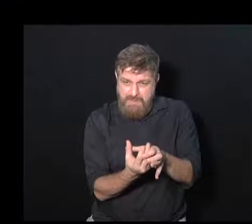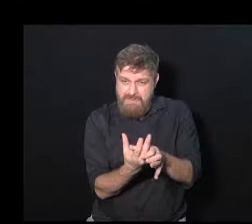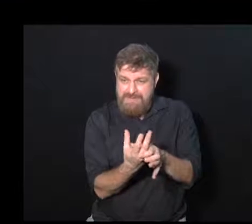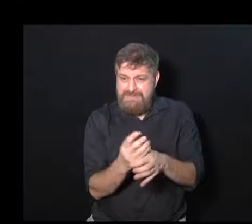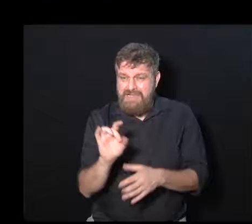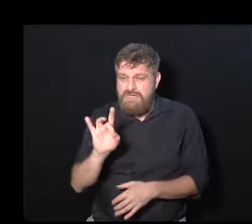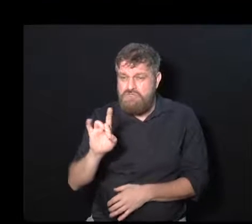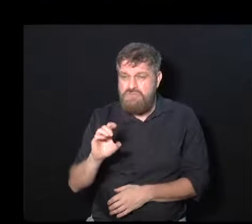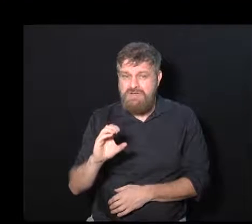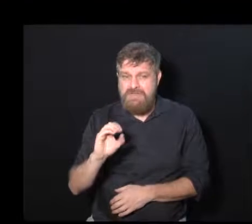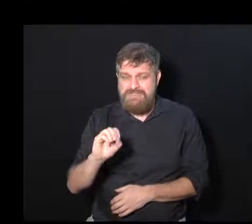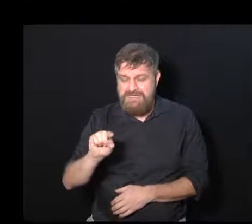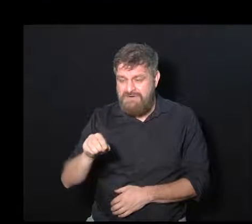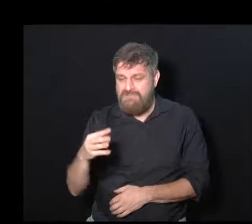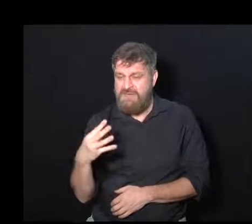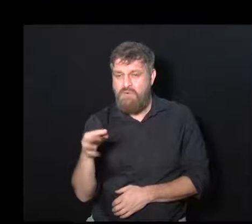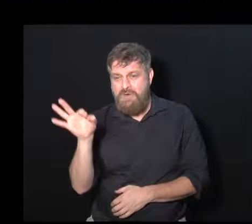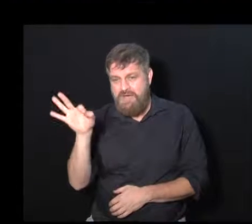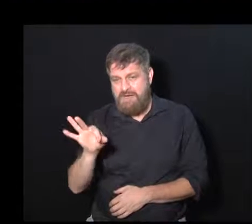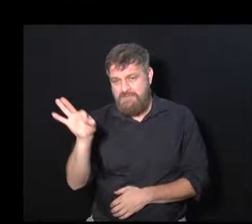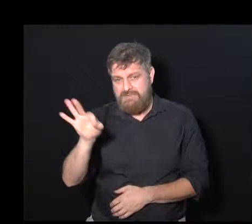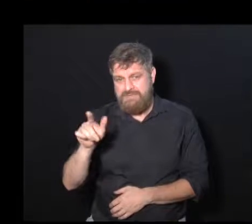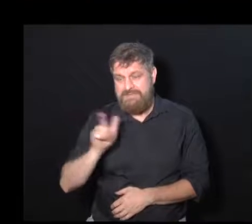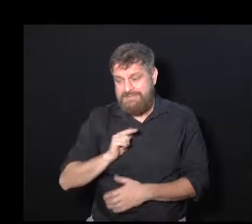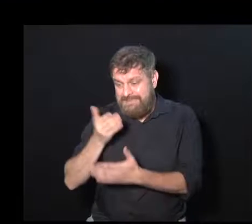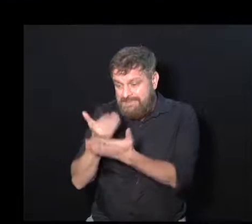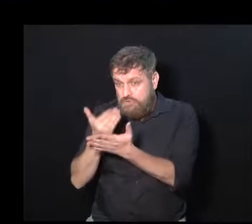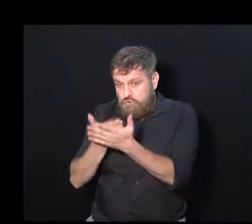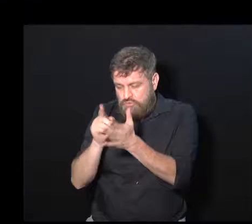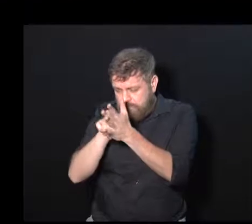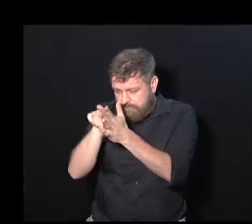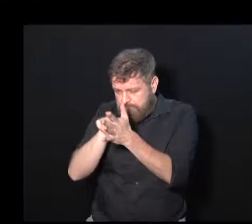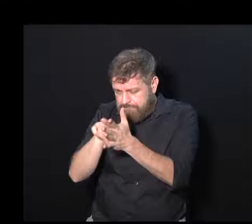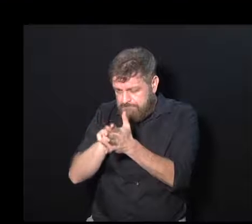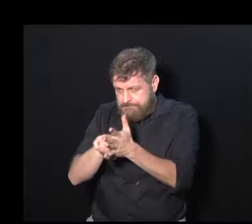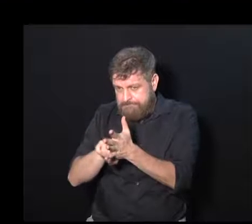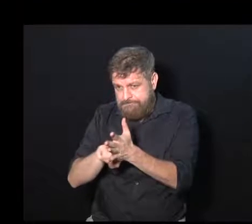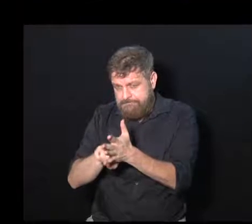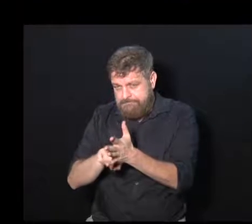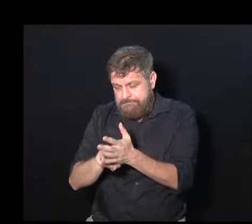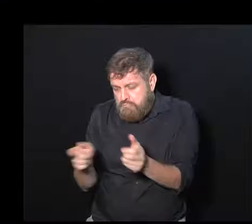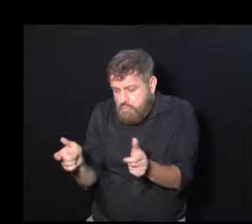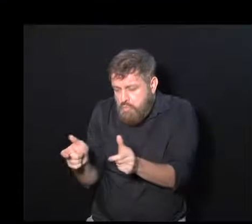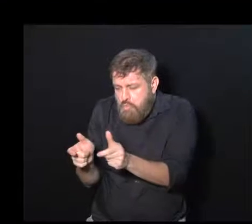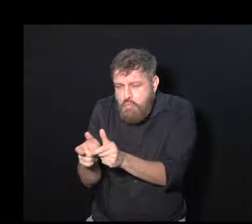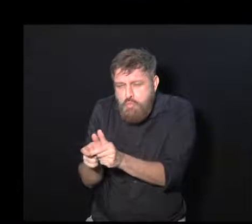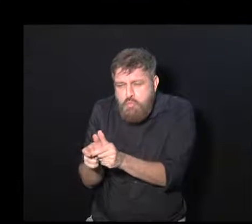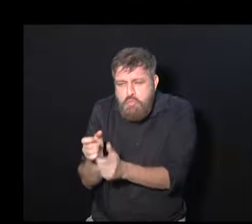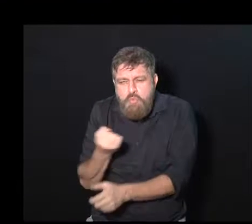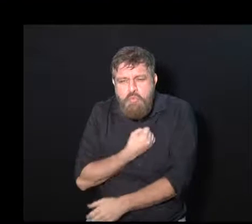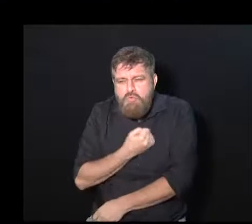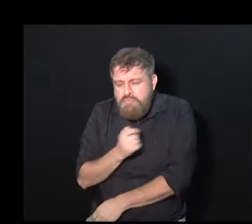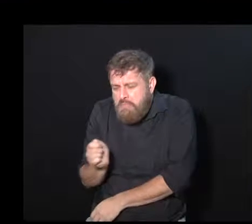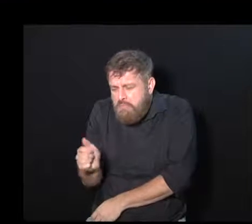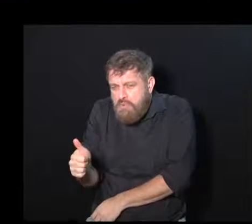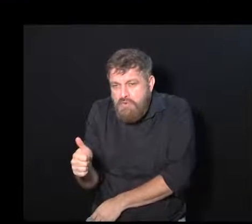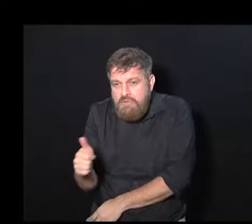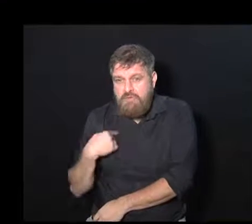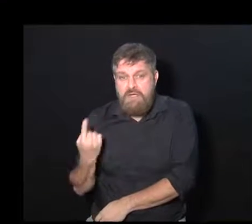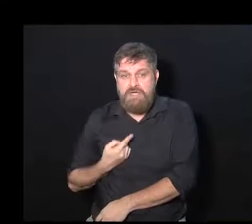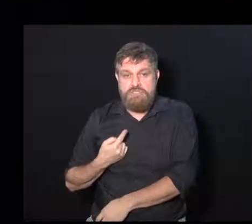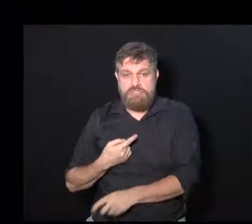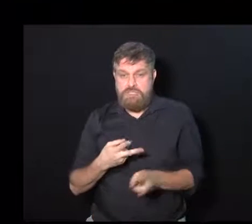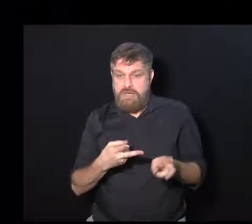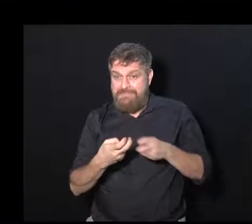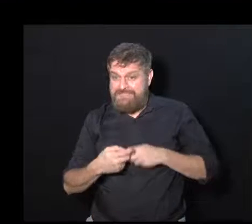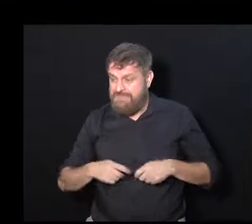apenas 0,4% são estudadas. Então, a gente verifica que tem um